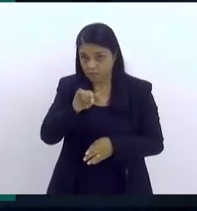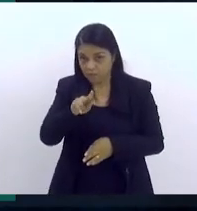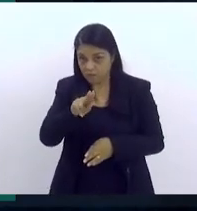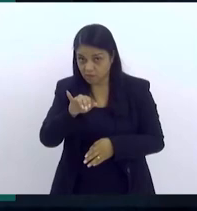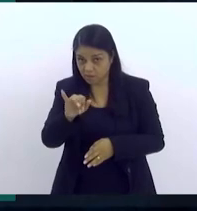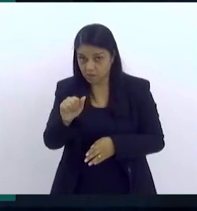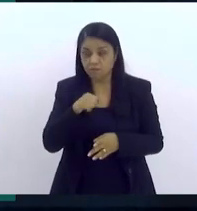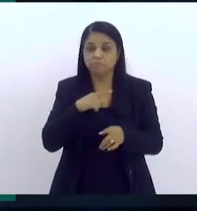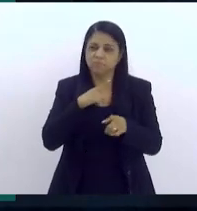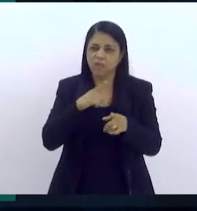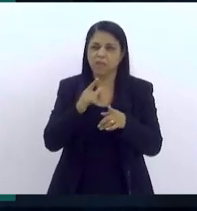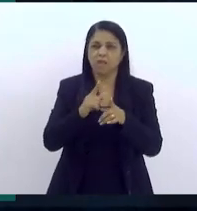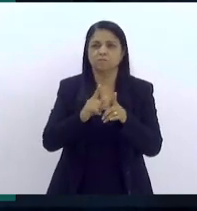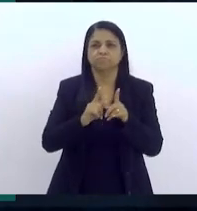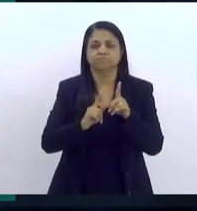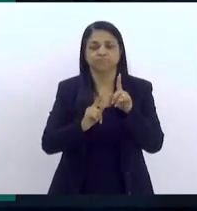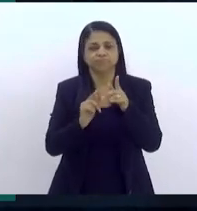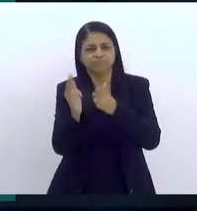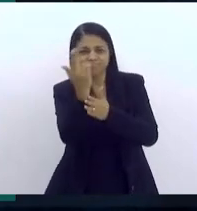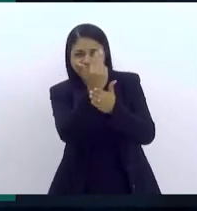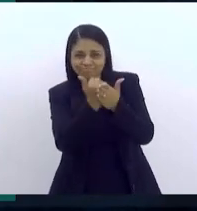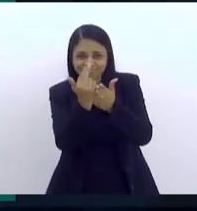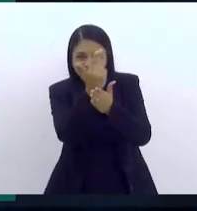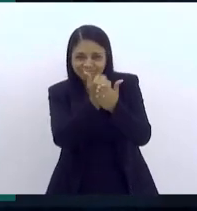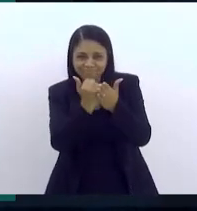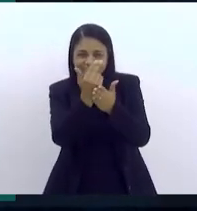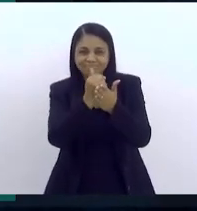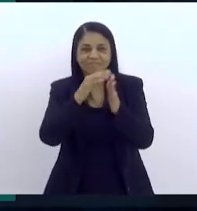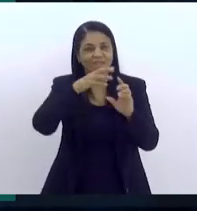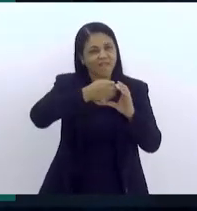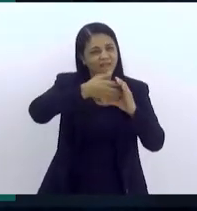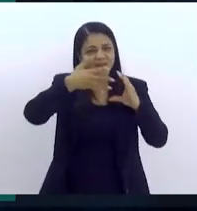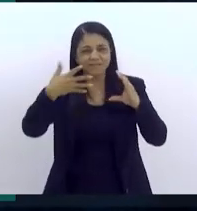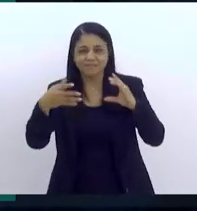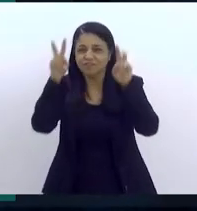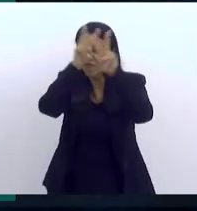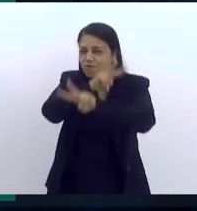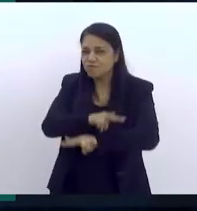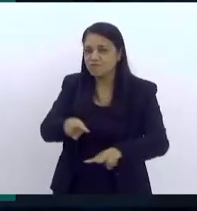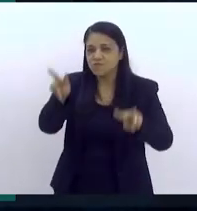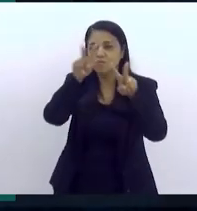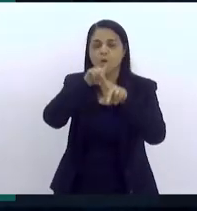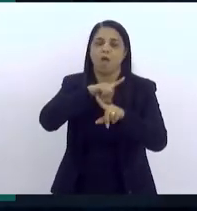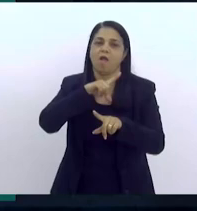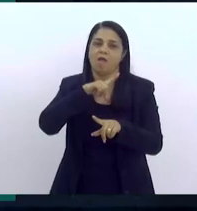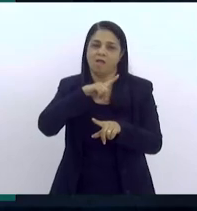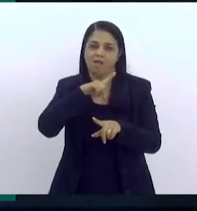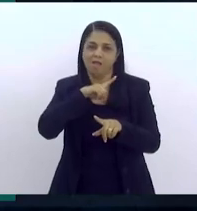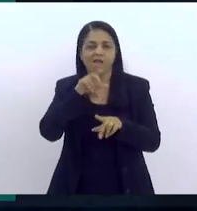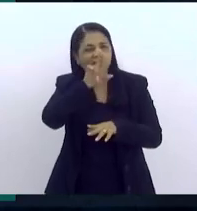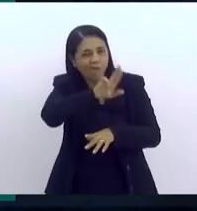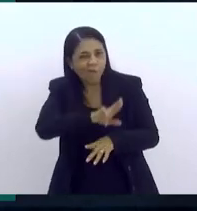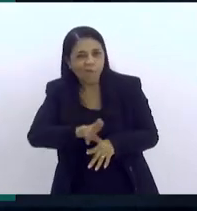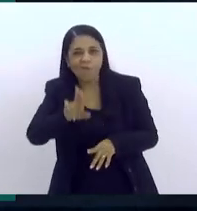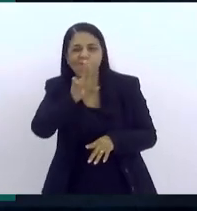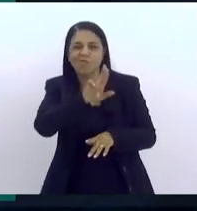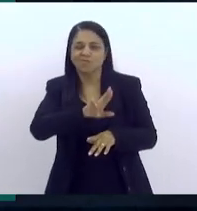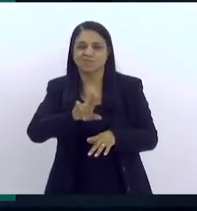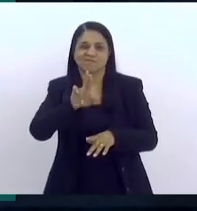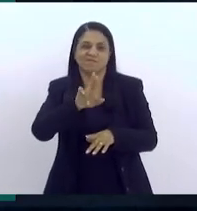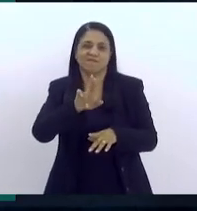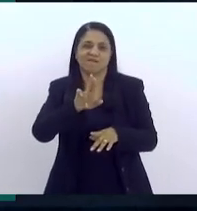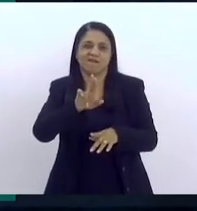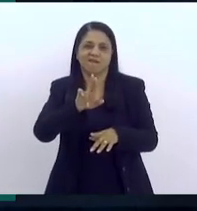infográficos tem uma uma característica de ser bem visual e ele pode ser usado da maneira que foi